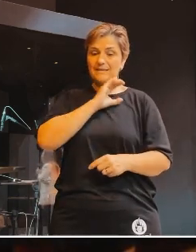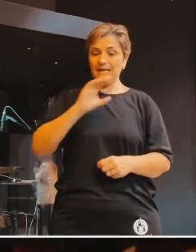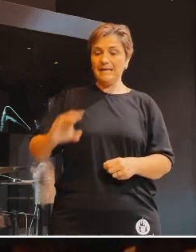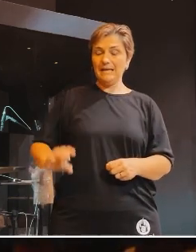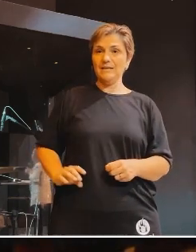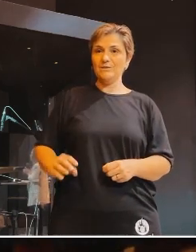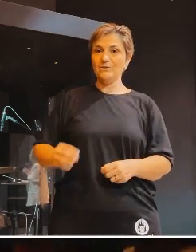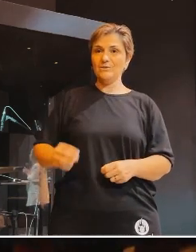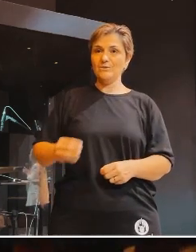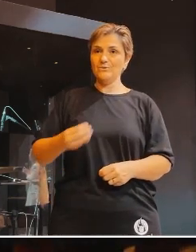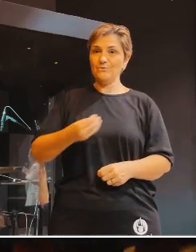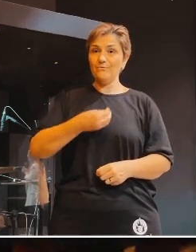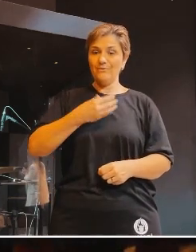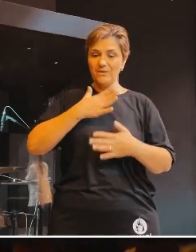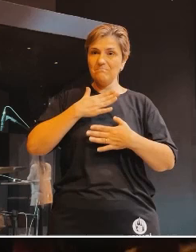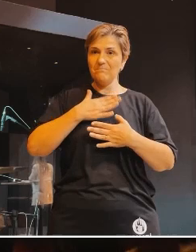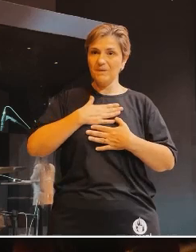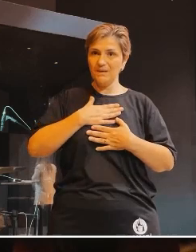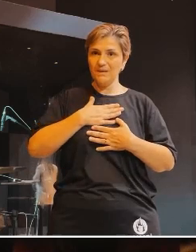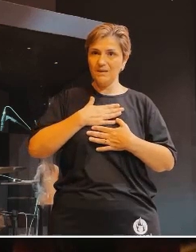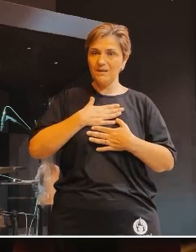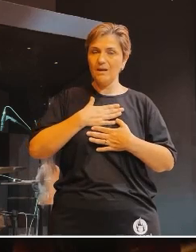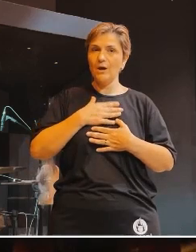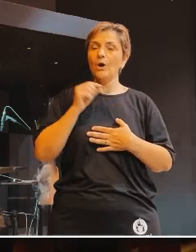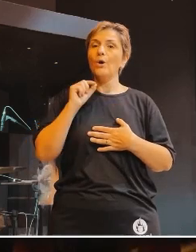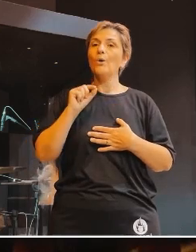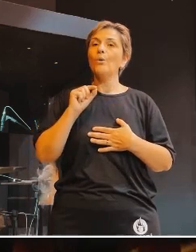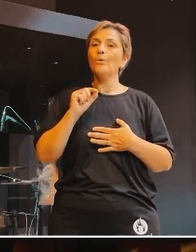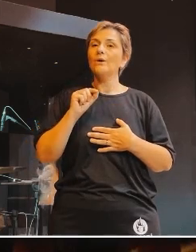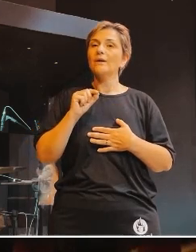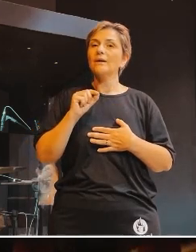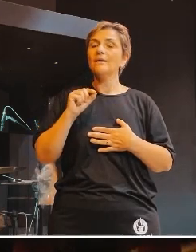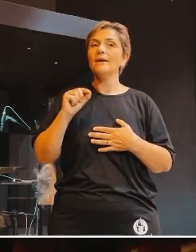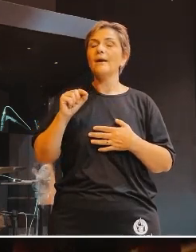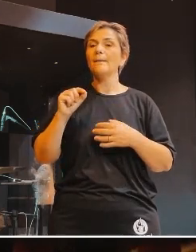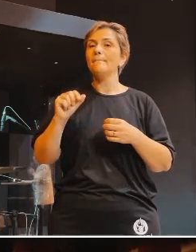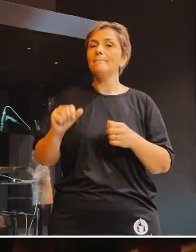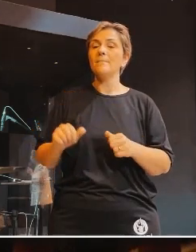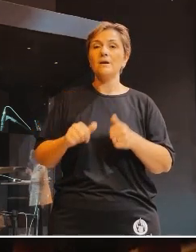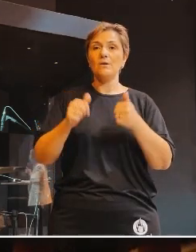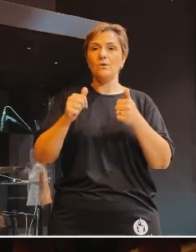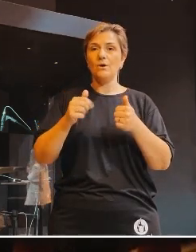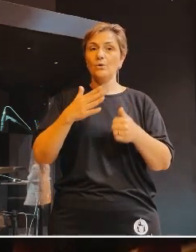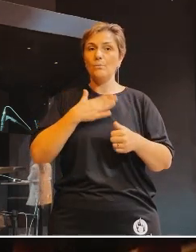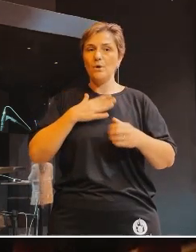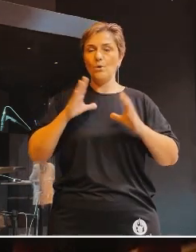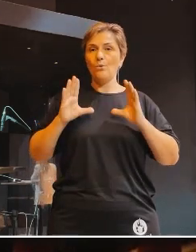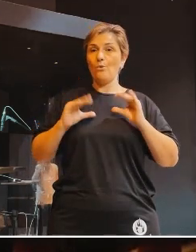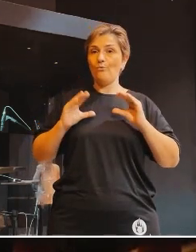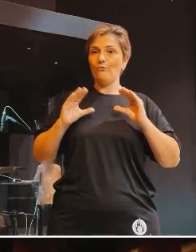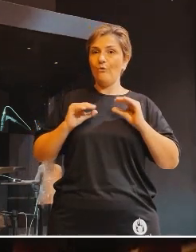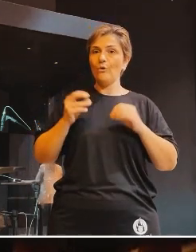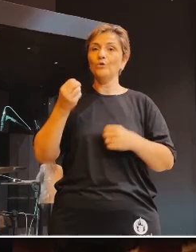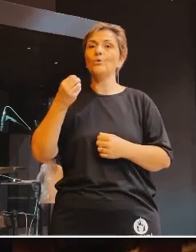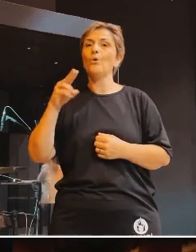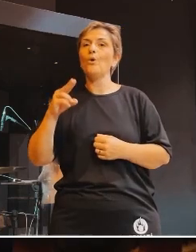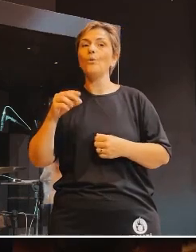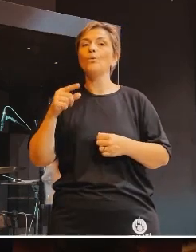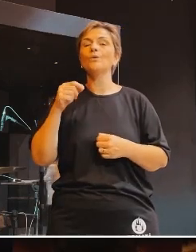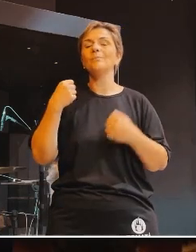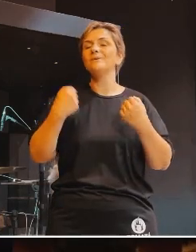O que predomina, a minha vontade ou o que é necessário ser feito? O meu conforto ou o que é necessário ser